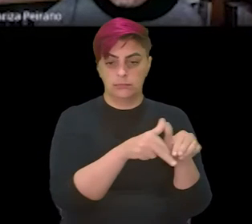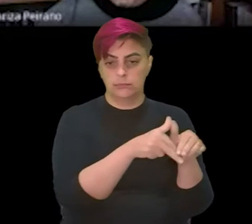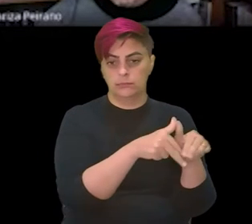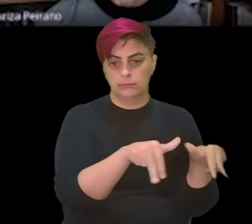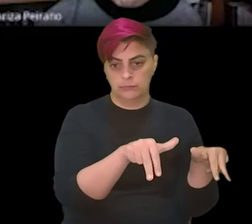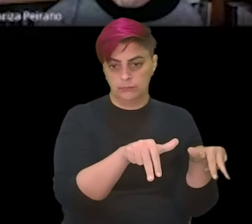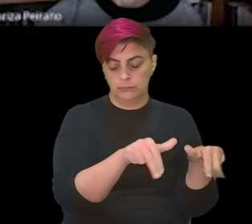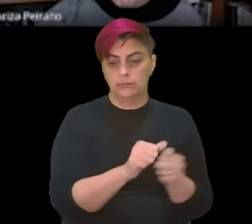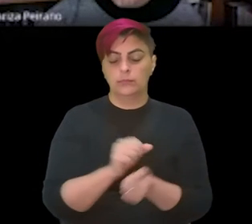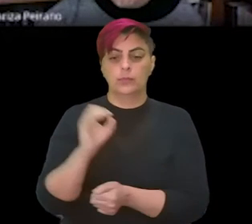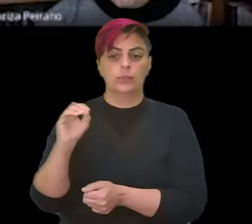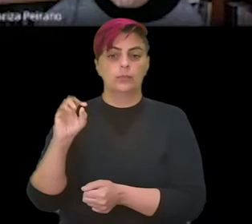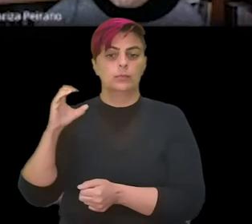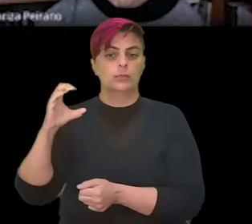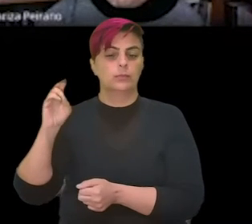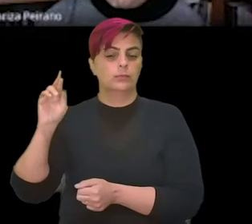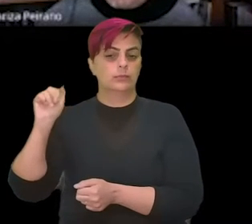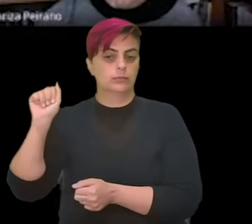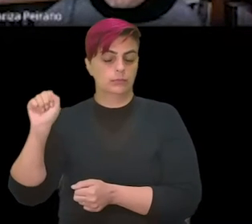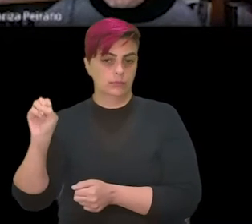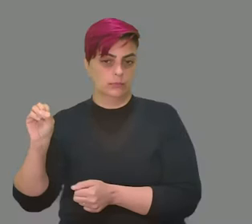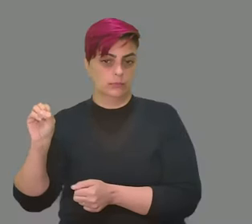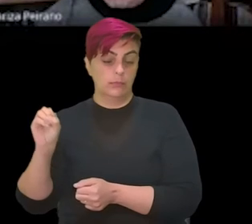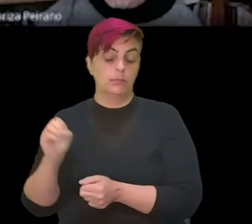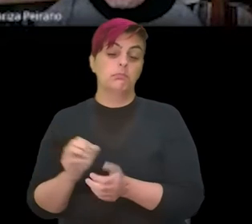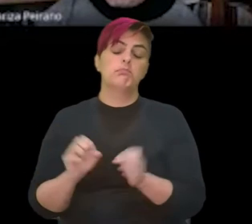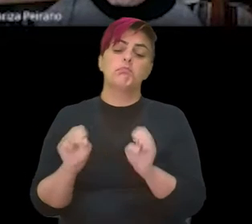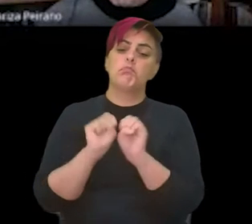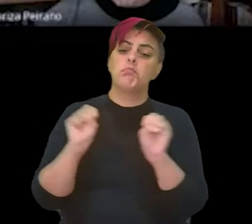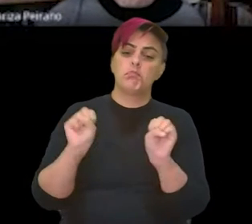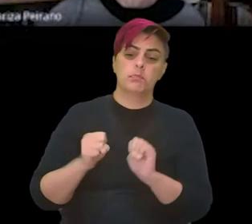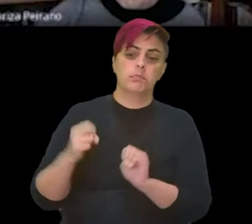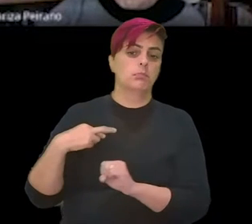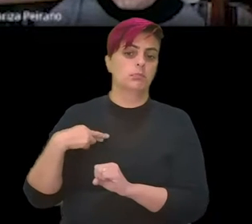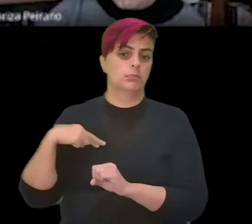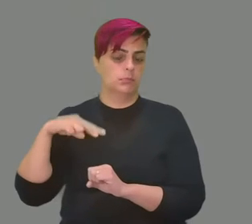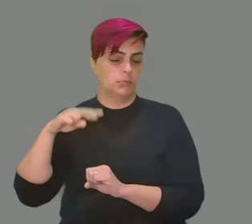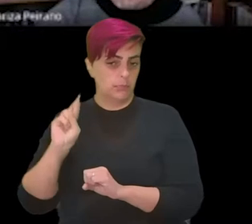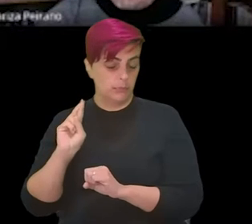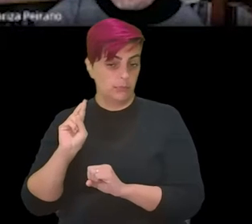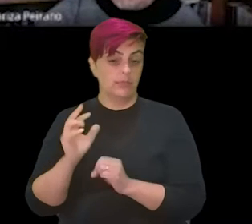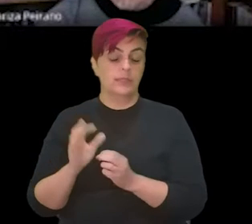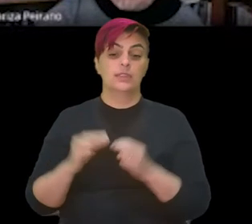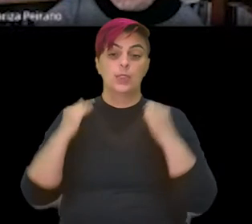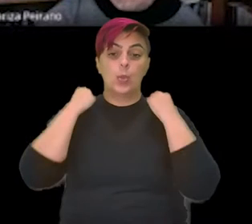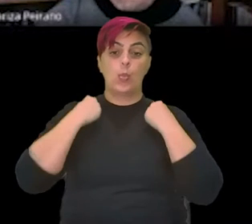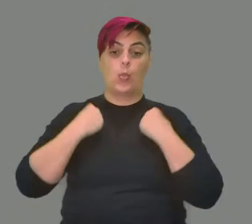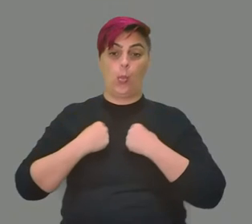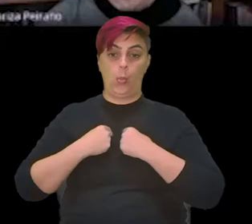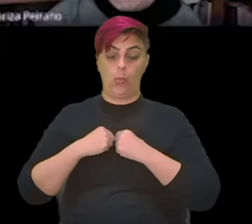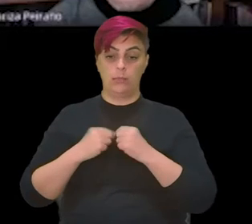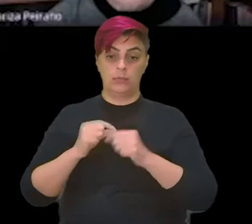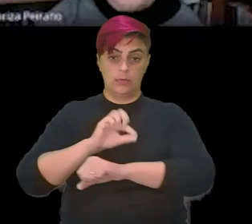Kula era um gigantesco e elaborado sistema ritual em que se trocavam colares e